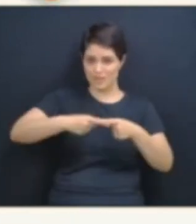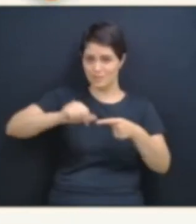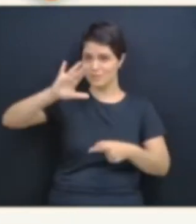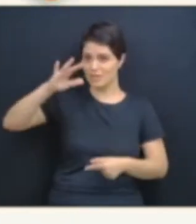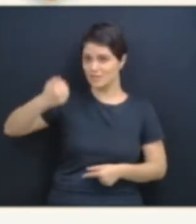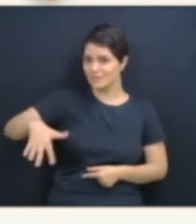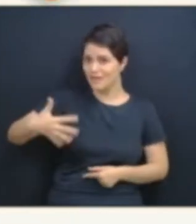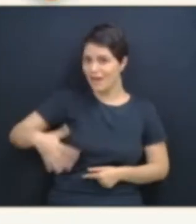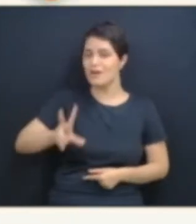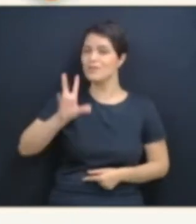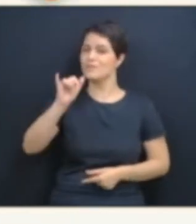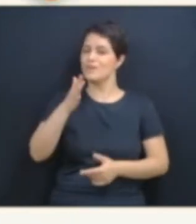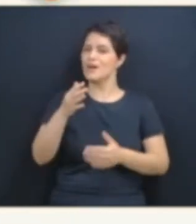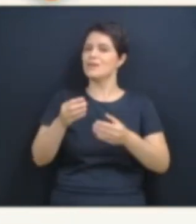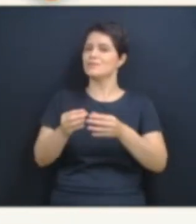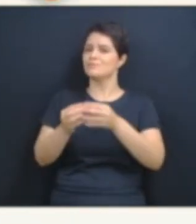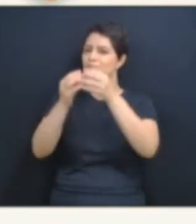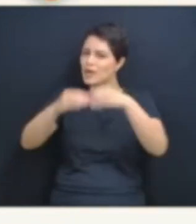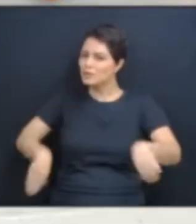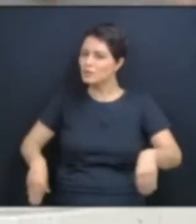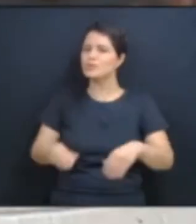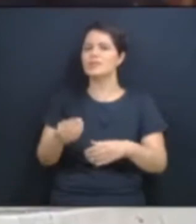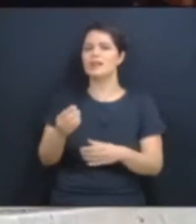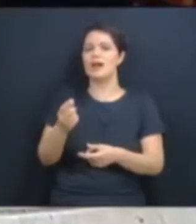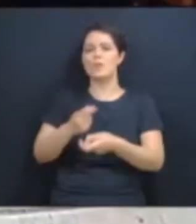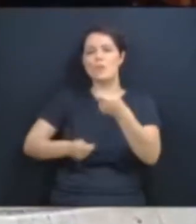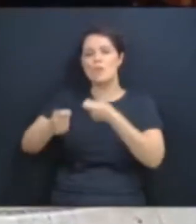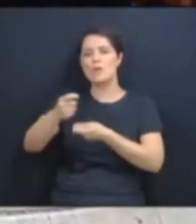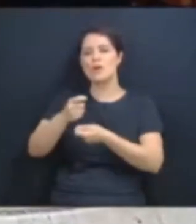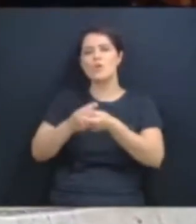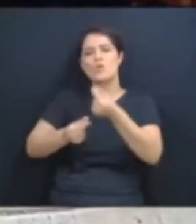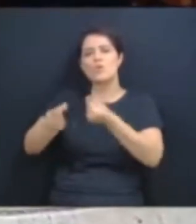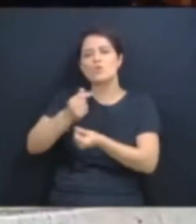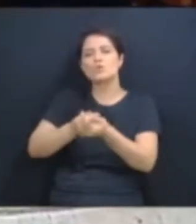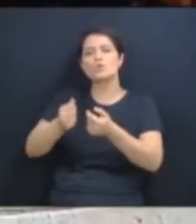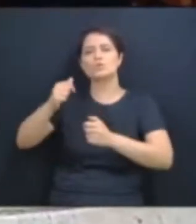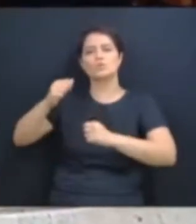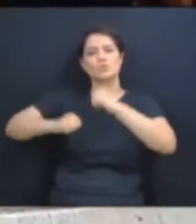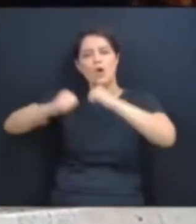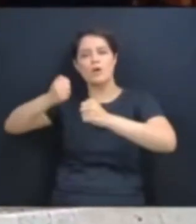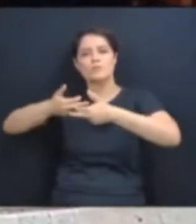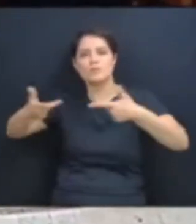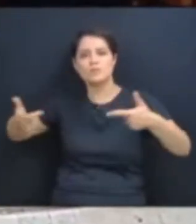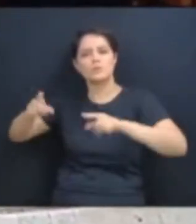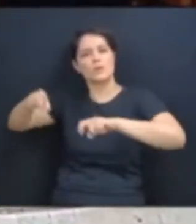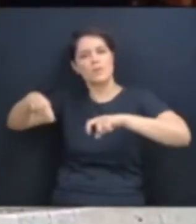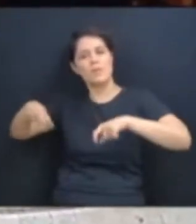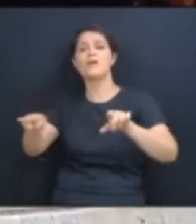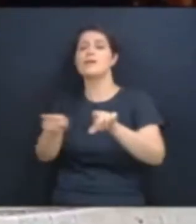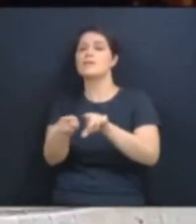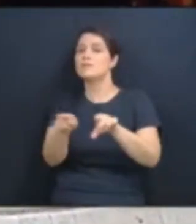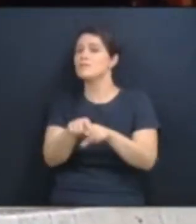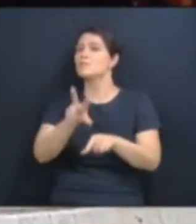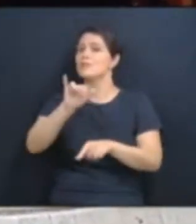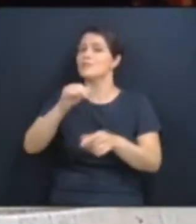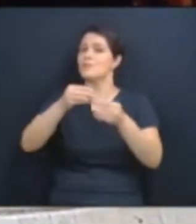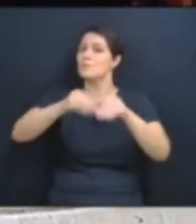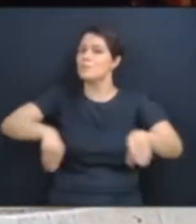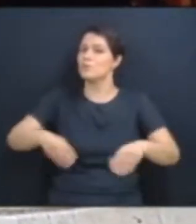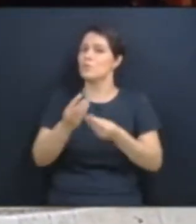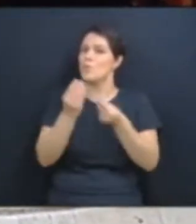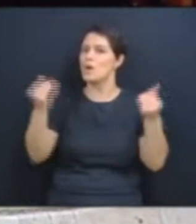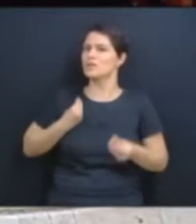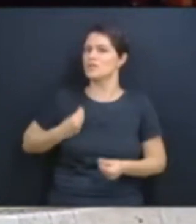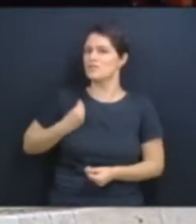da nossa população. Portanto, é importante refletirmos. Nós fizemos o nosso papel. A essa casa... Eu queria que Vossa Excelência